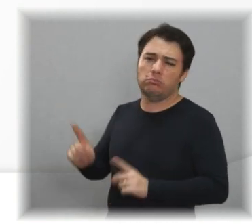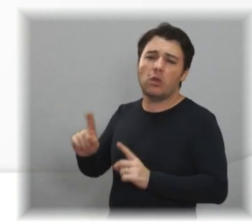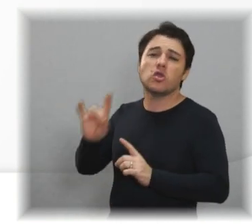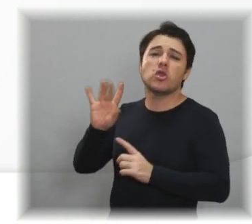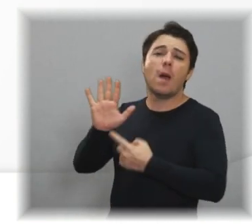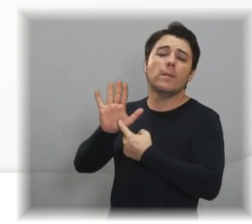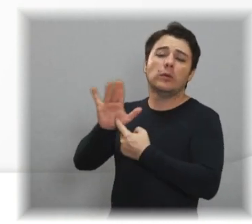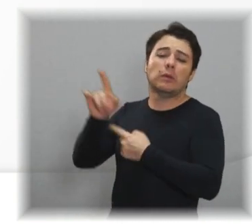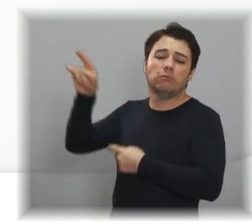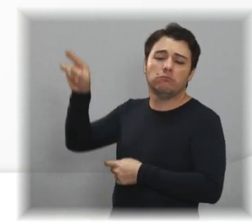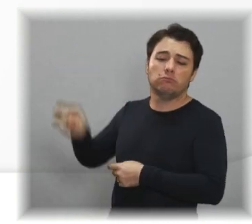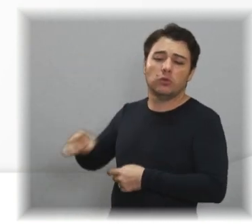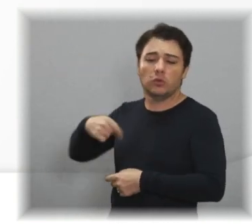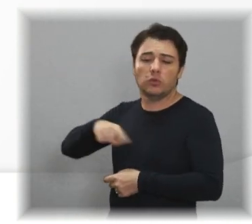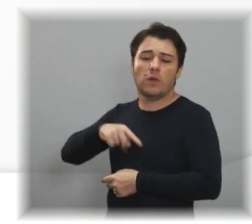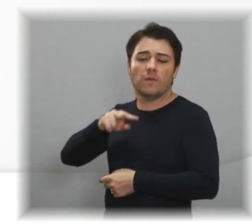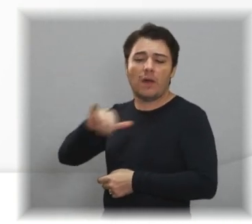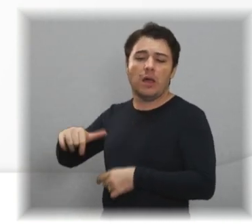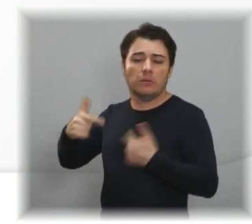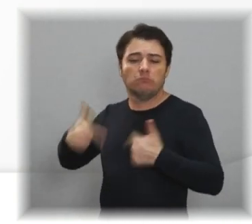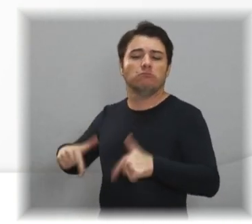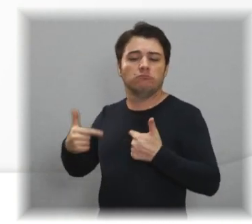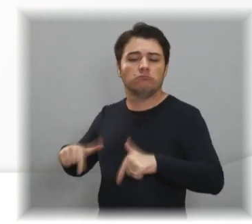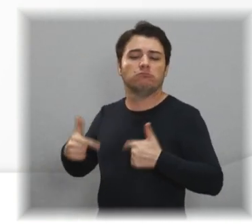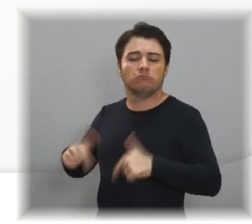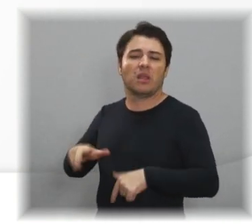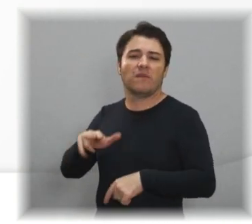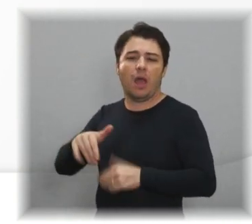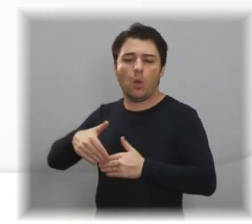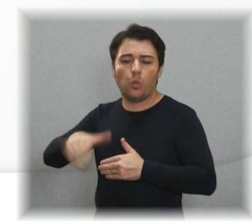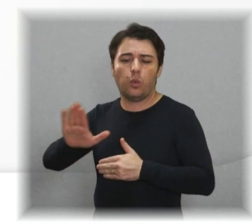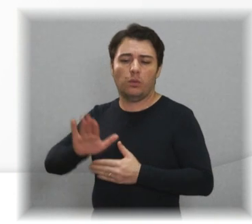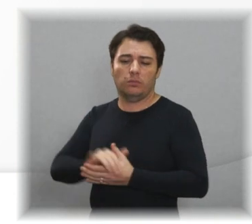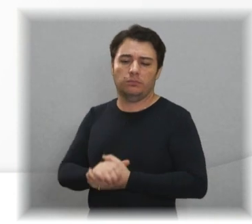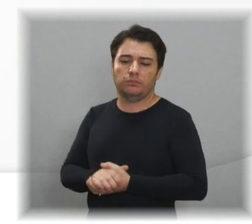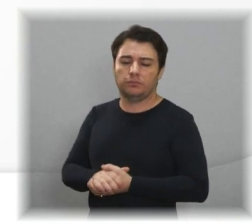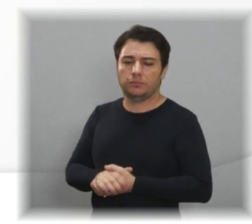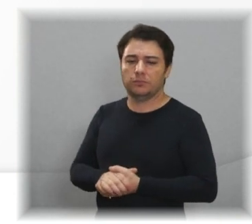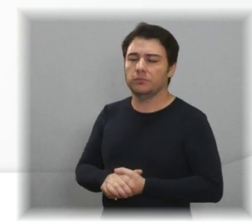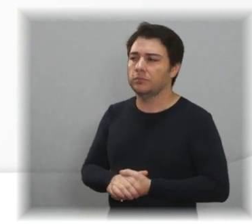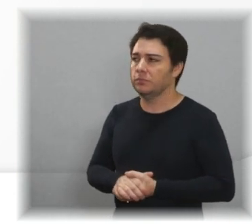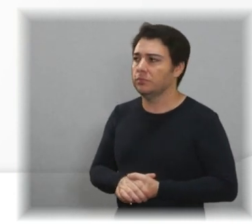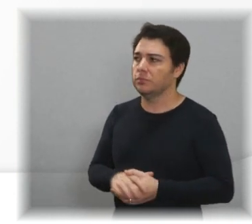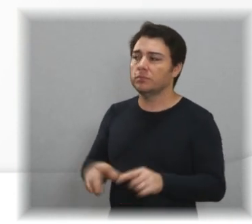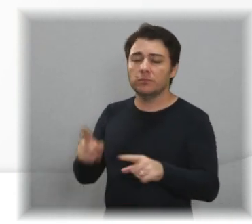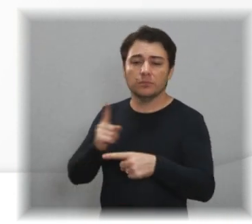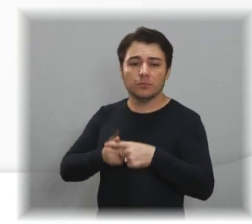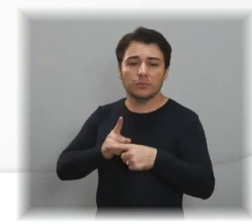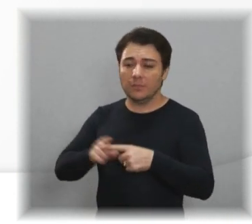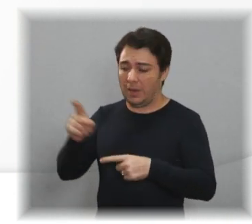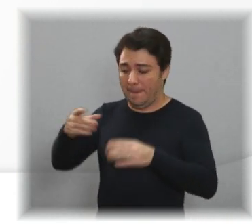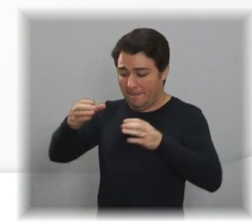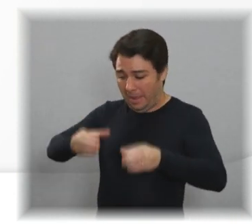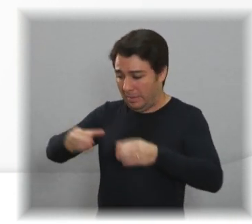mas é para mostrar que nós estamos atuando e vamos continuar atuando na manutenção do circuito que atende esses bairros a sentir